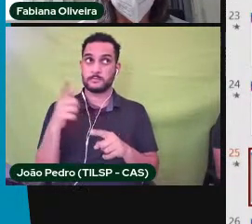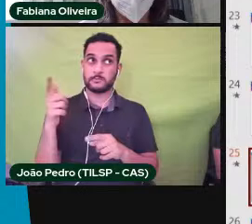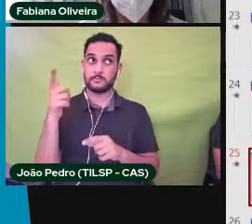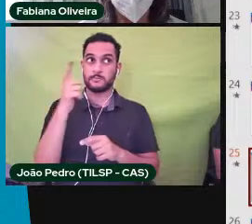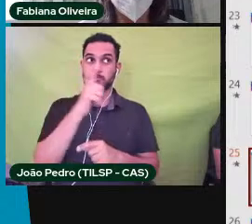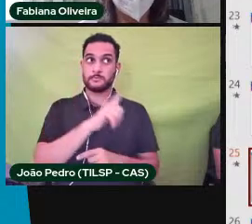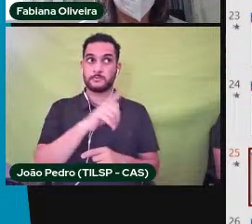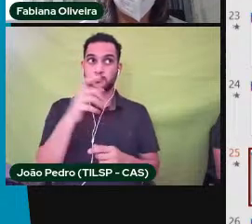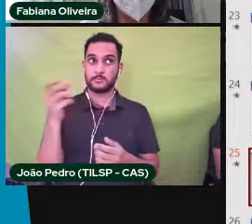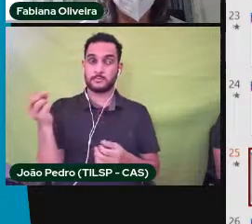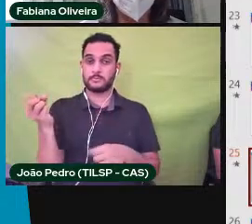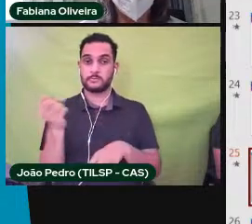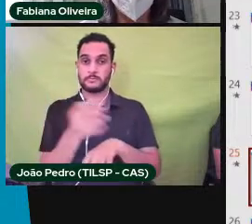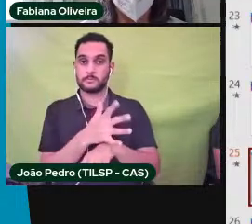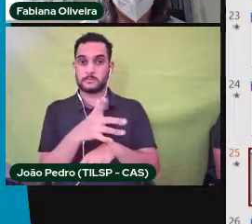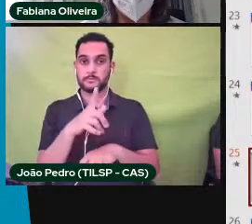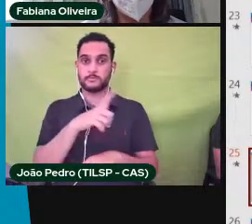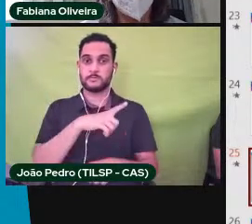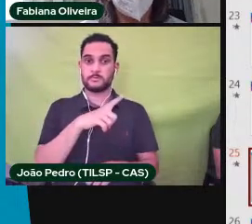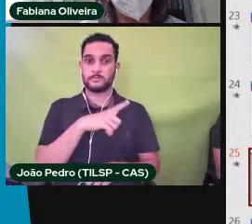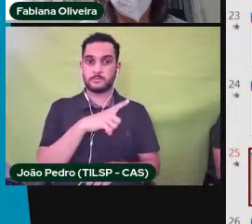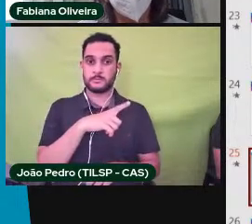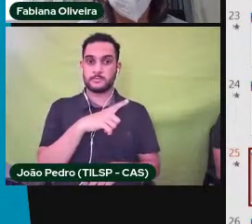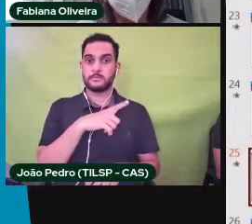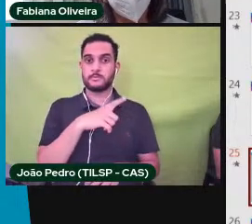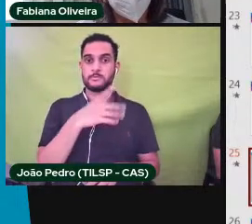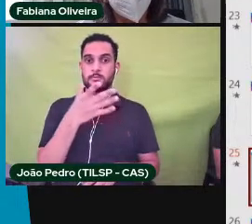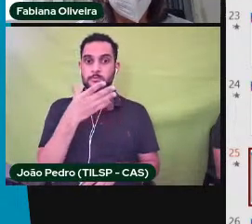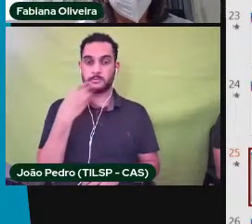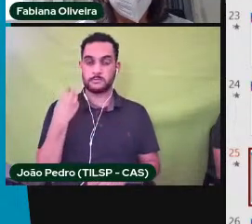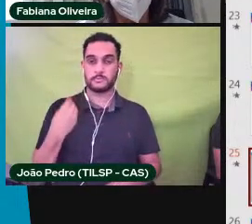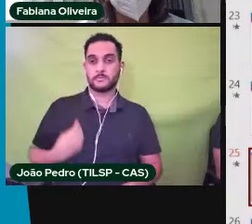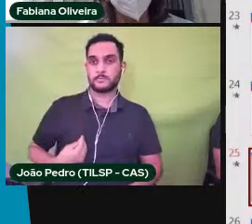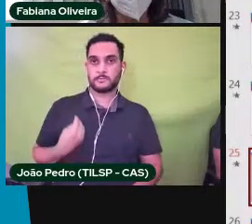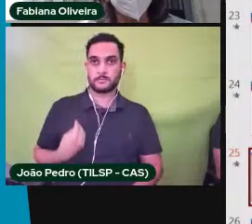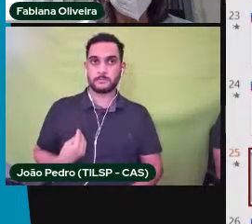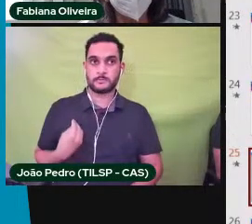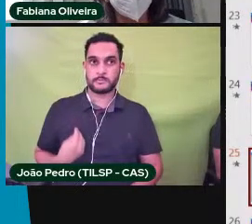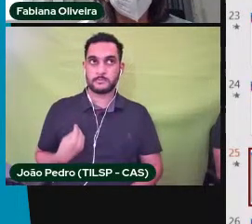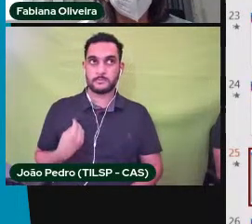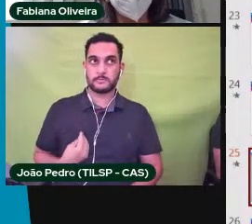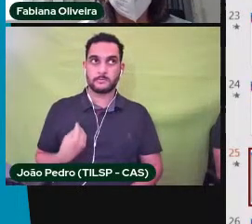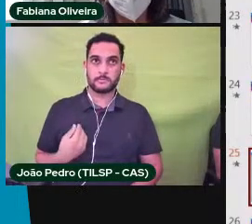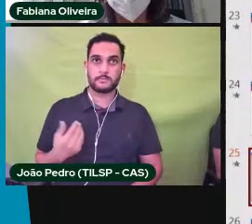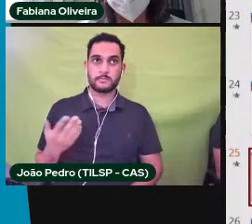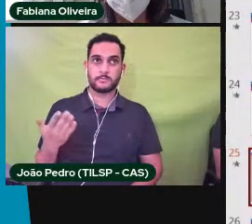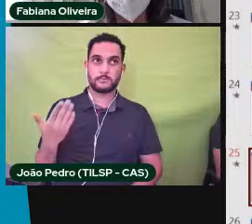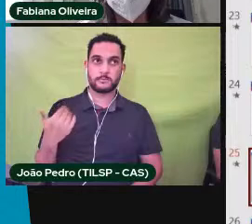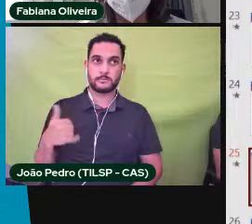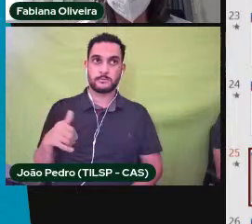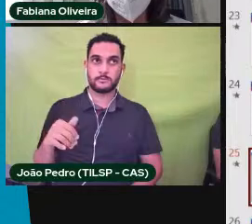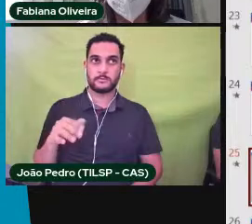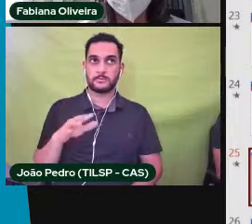autonomia, mobilidade pessoal e qualidade de vida. Nós estamos vendo aqui um